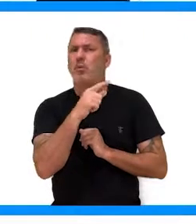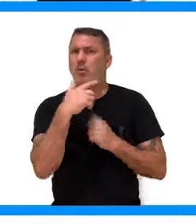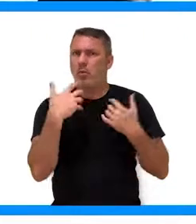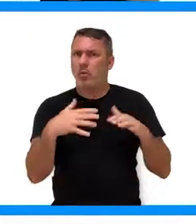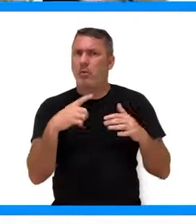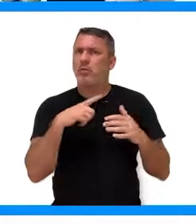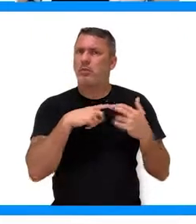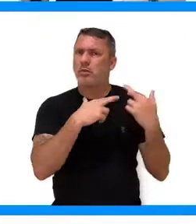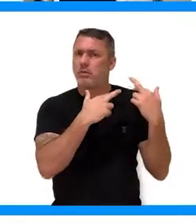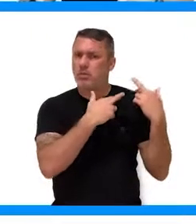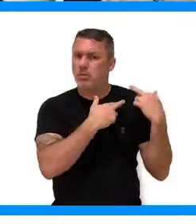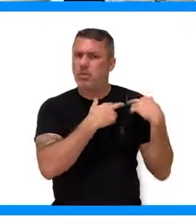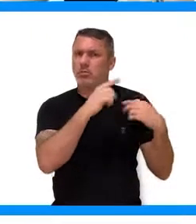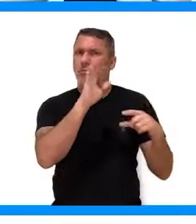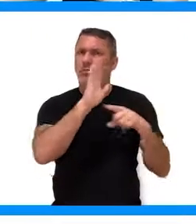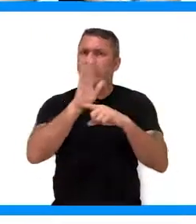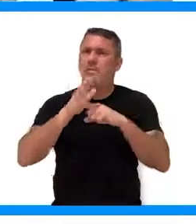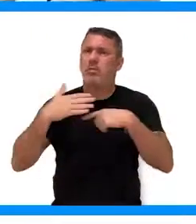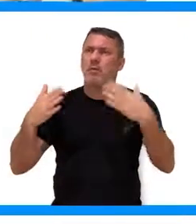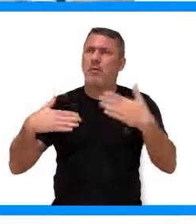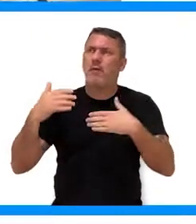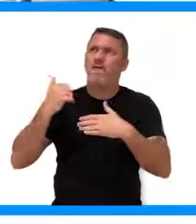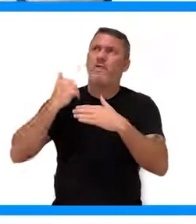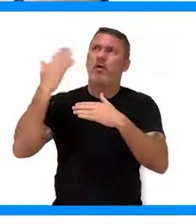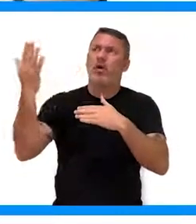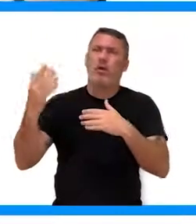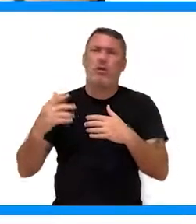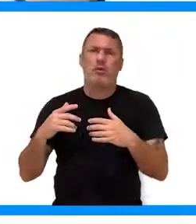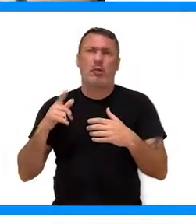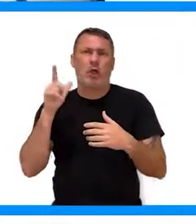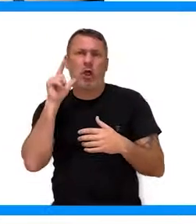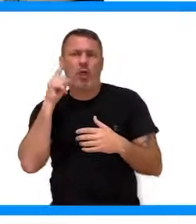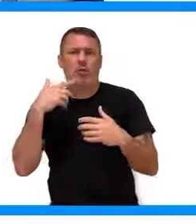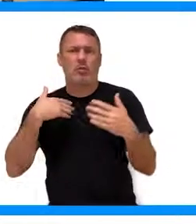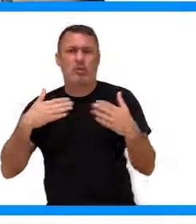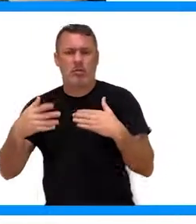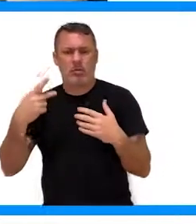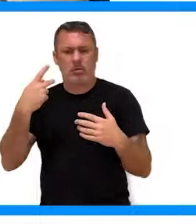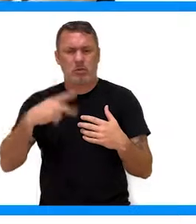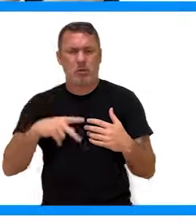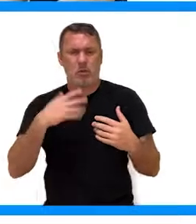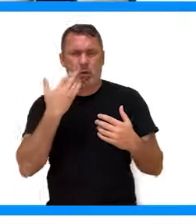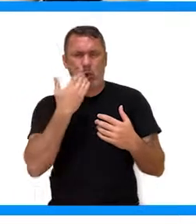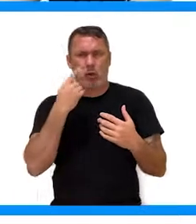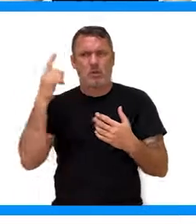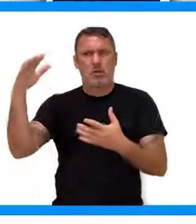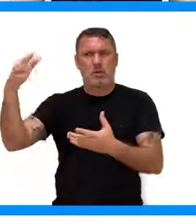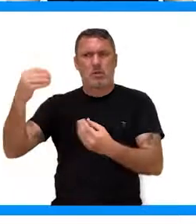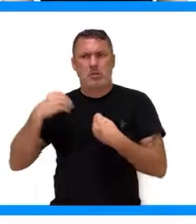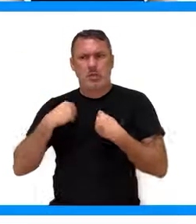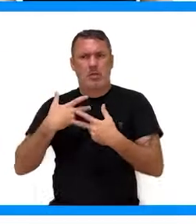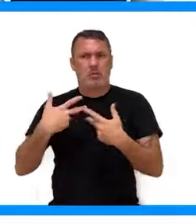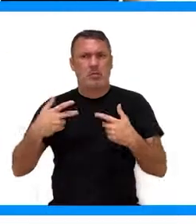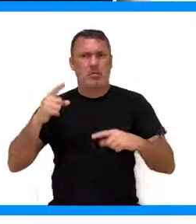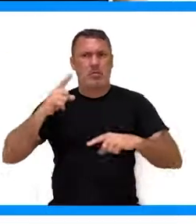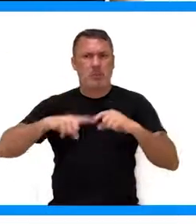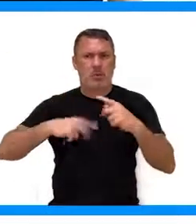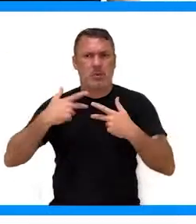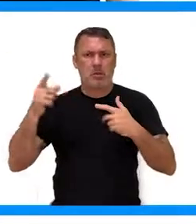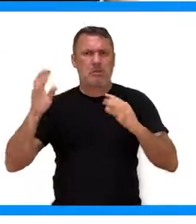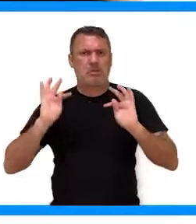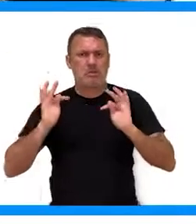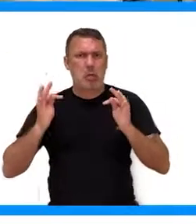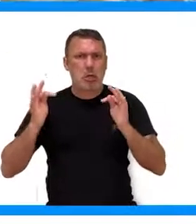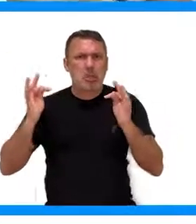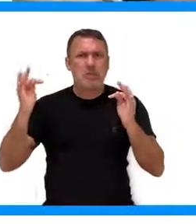têm a responsabilidade, professor, de atender a demanda do mercado interno. O que chega na nossa mesa vem, de fato, dessas propriedades